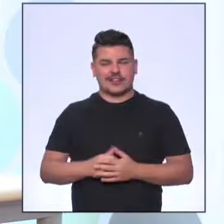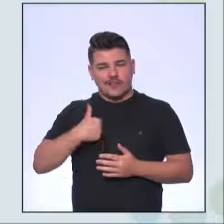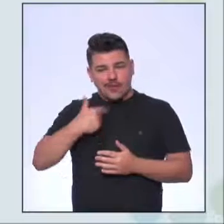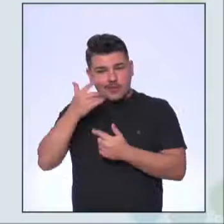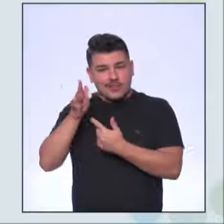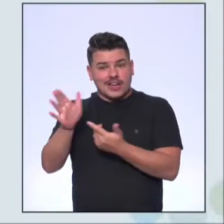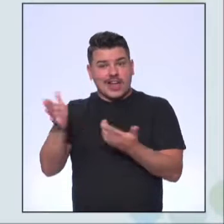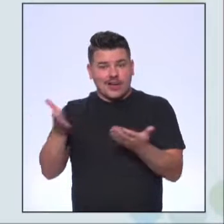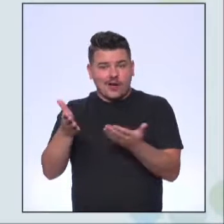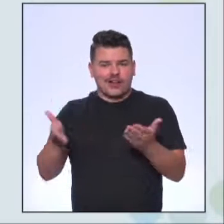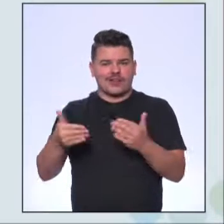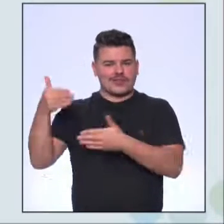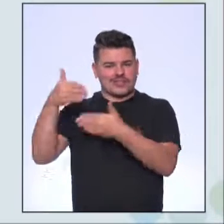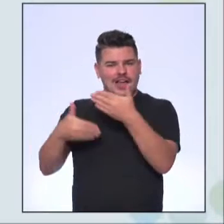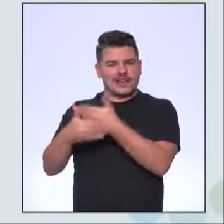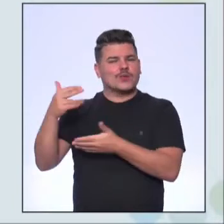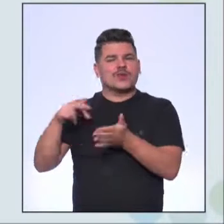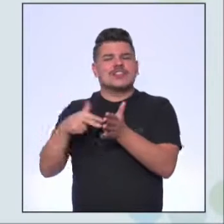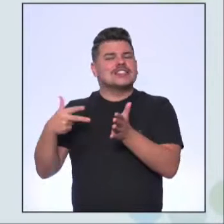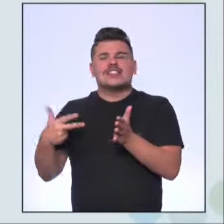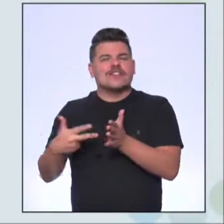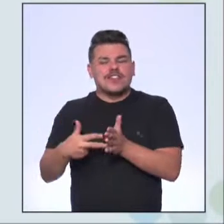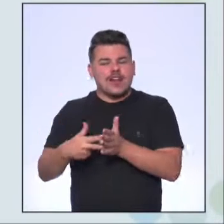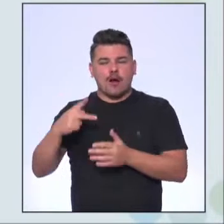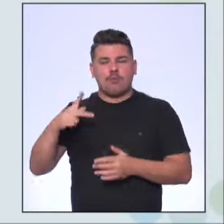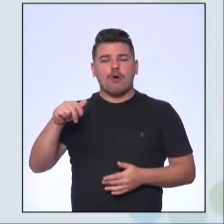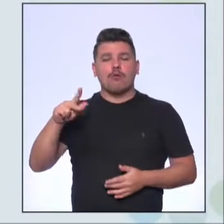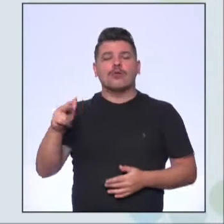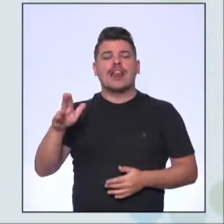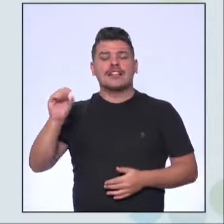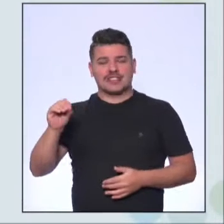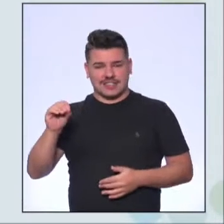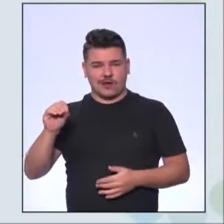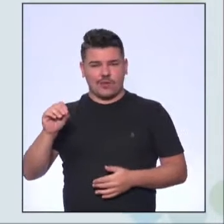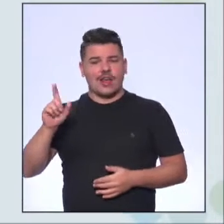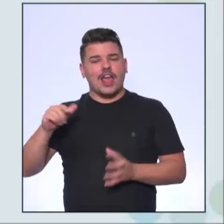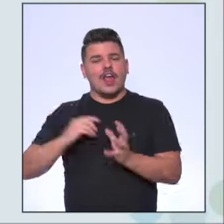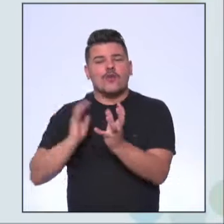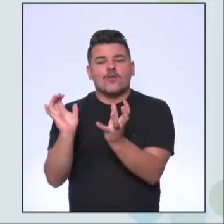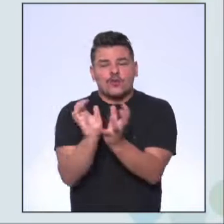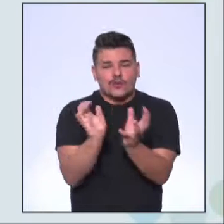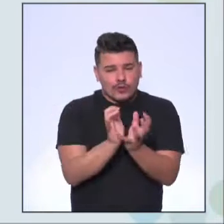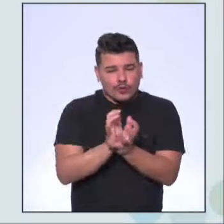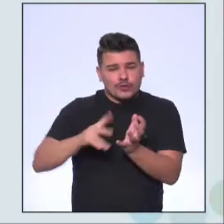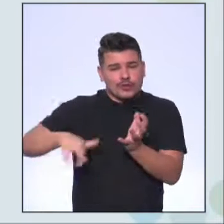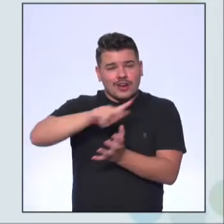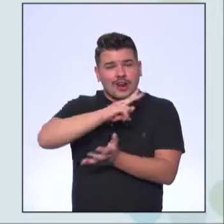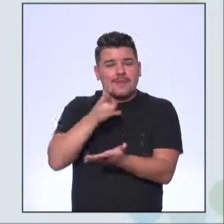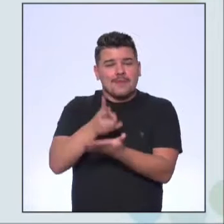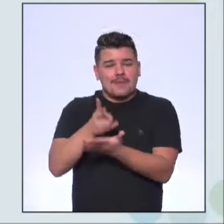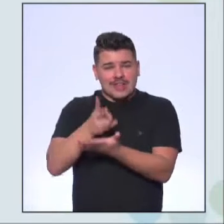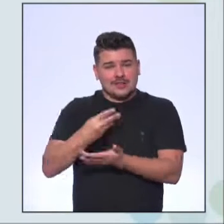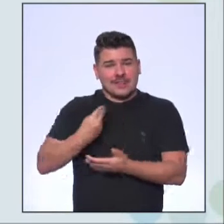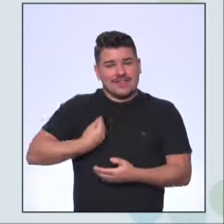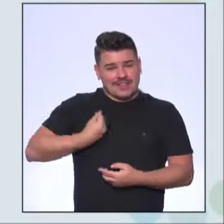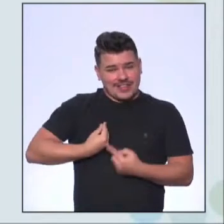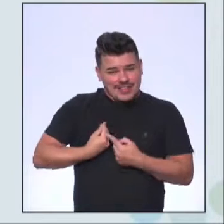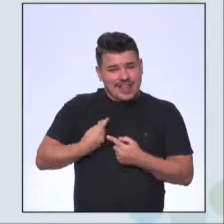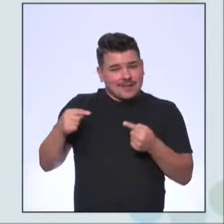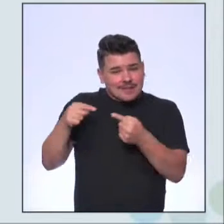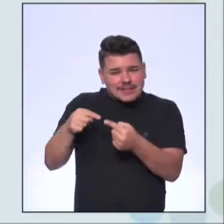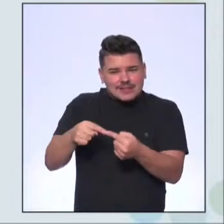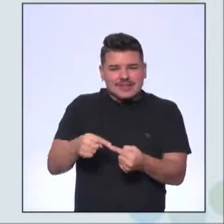uma população em biologia? População são grupos de organismos do mesmo grupo taxonômico, geralmente